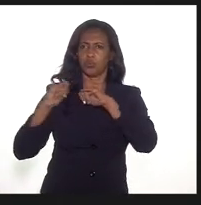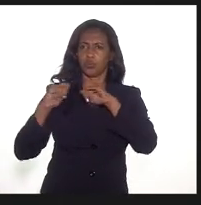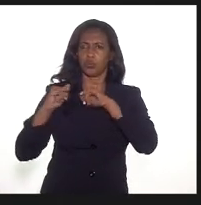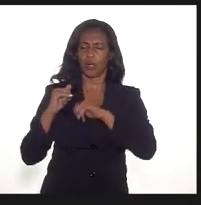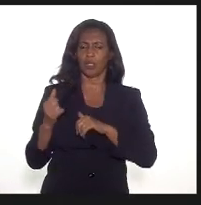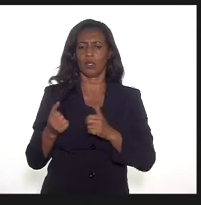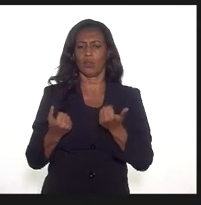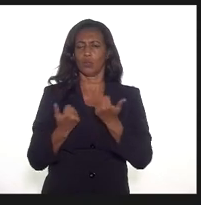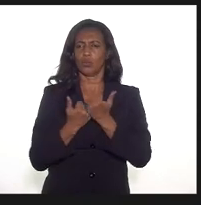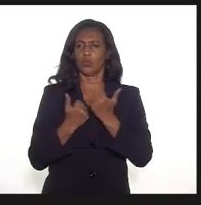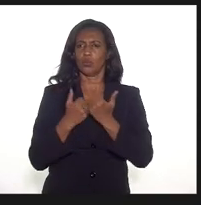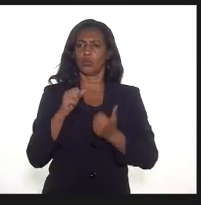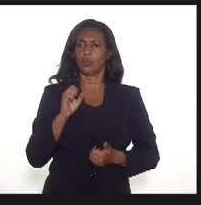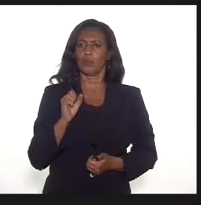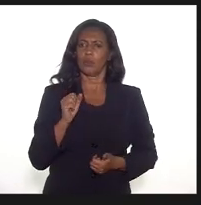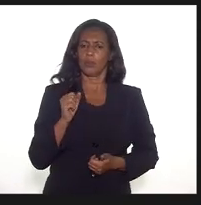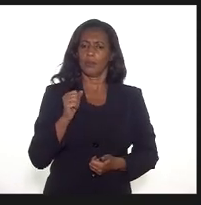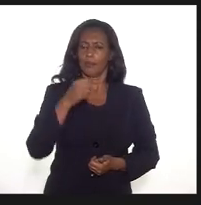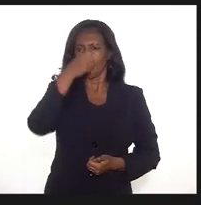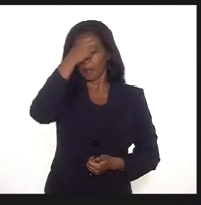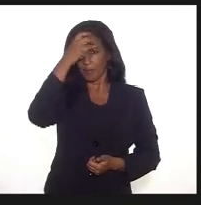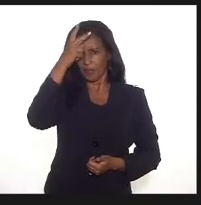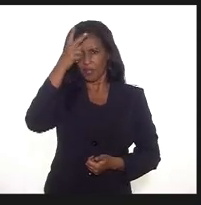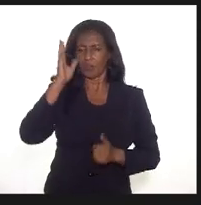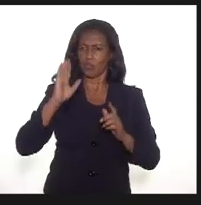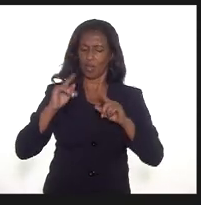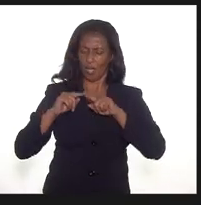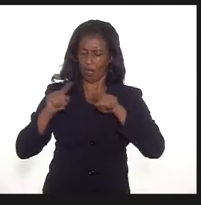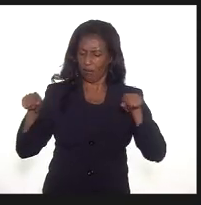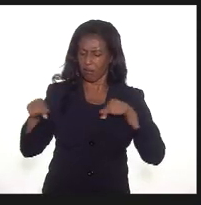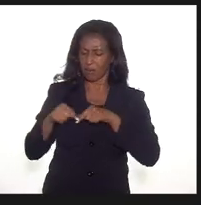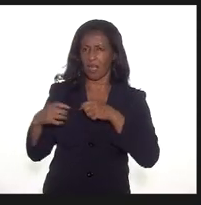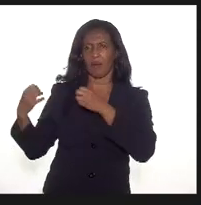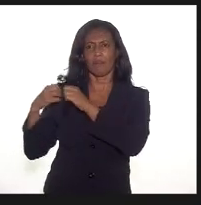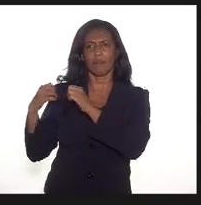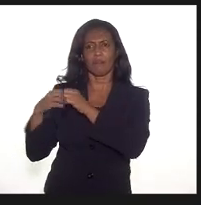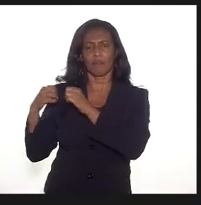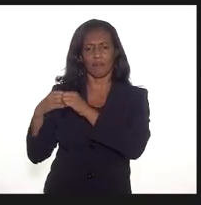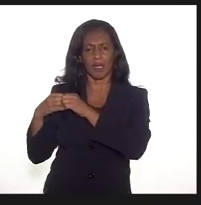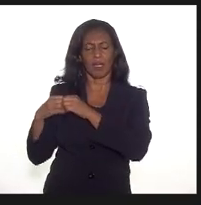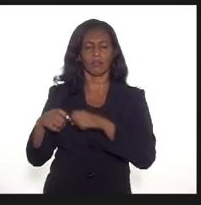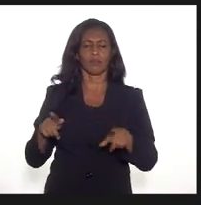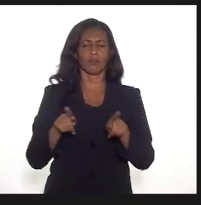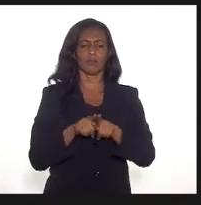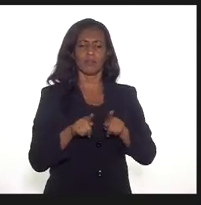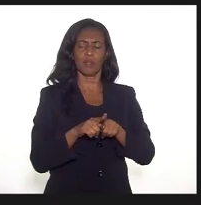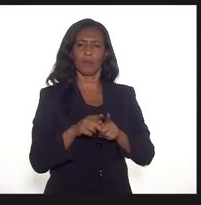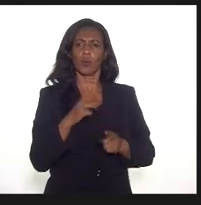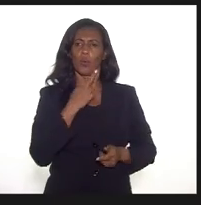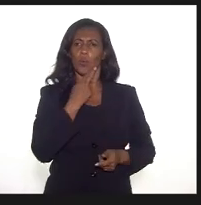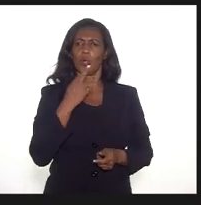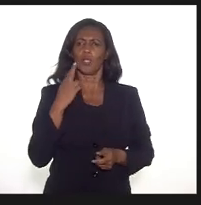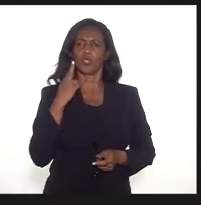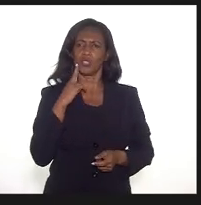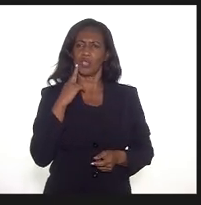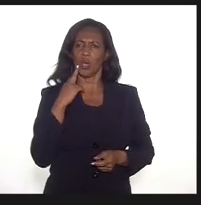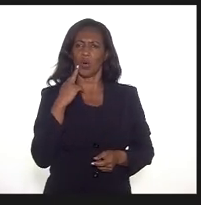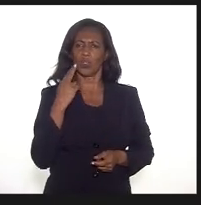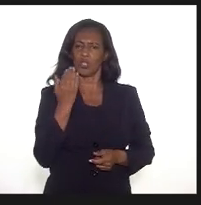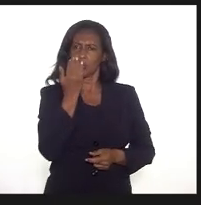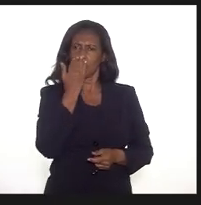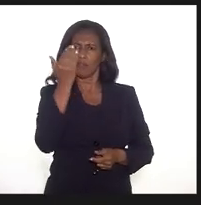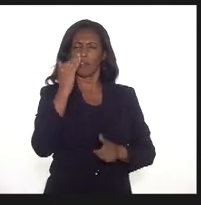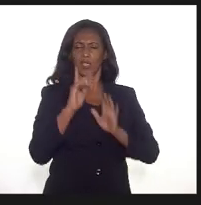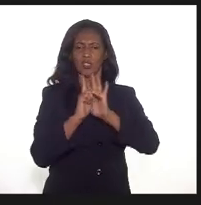subprefeito do centro da cidade já ofereceu um equipamento da prefeitura bem próximo assim como a gente tem um antigo restaurante popular ali em frente na